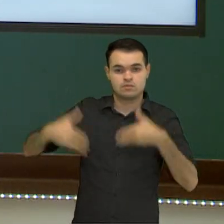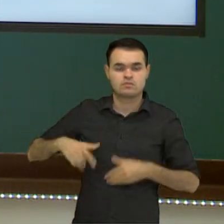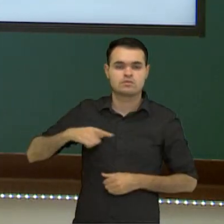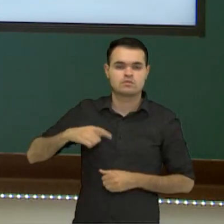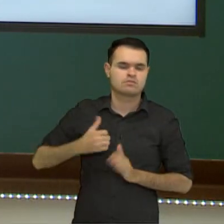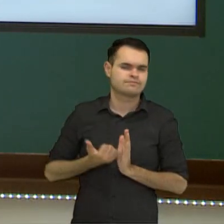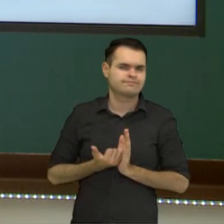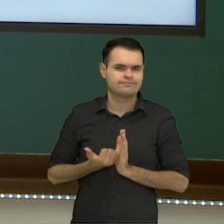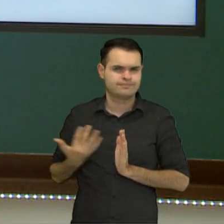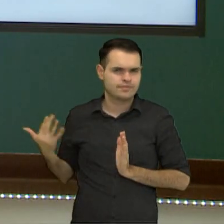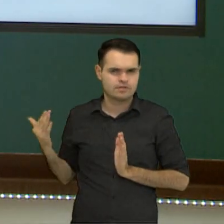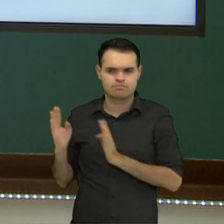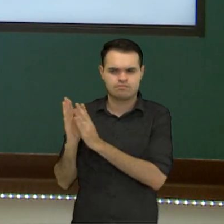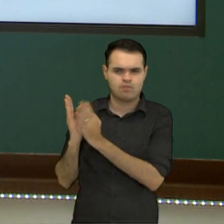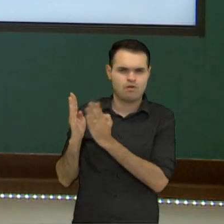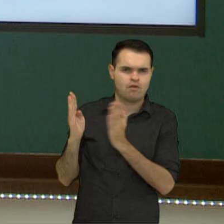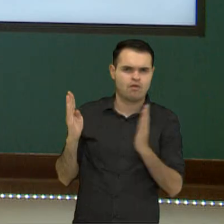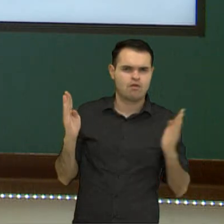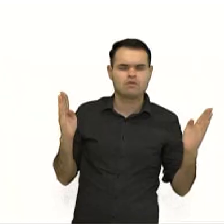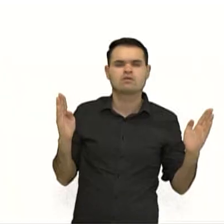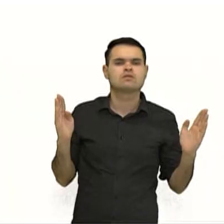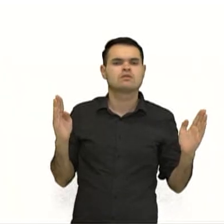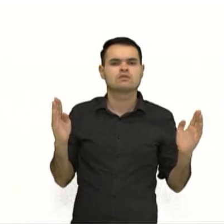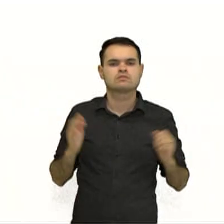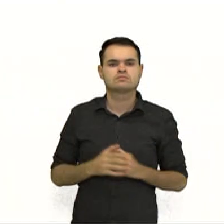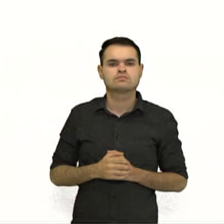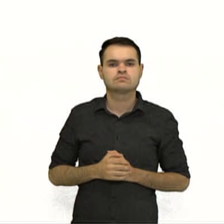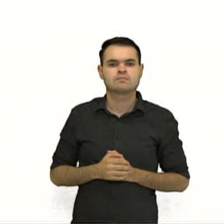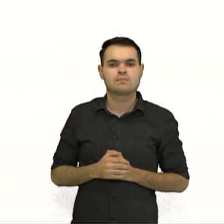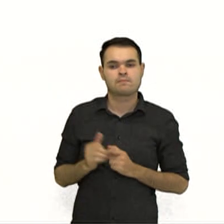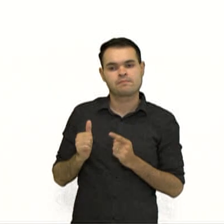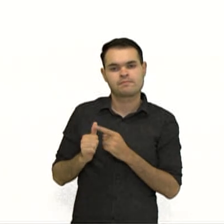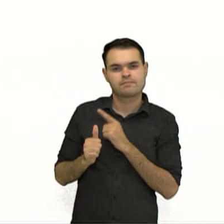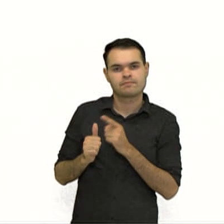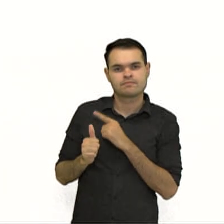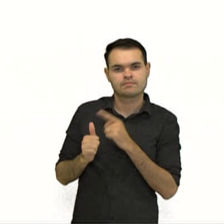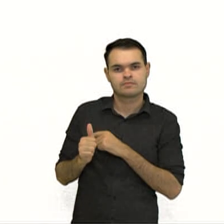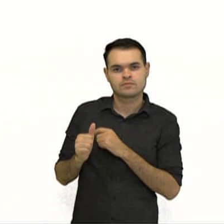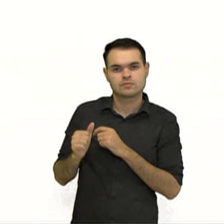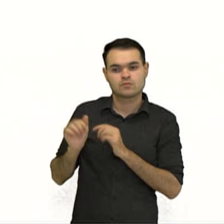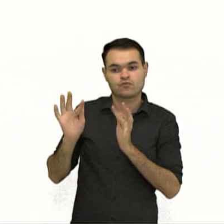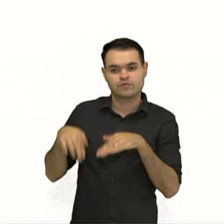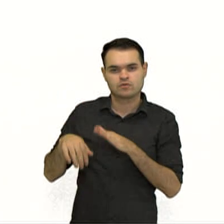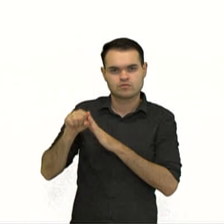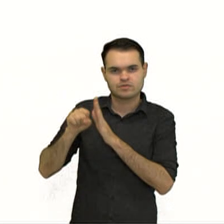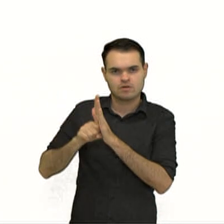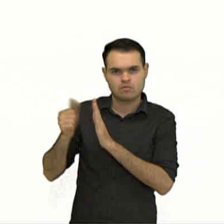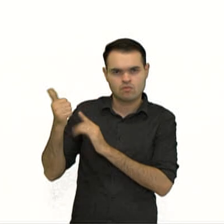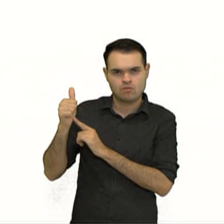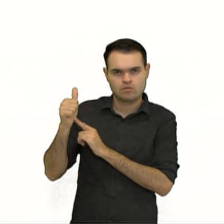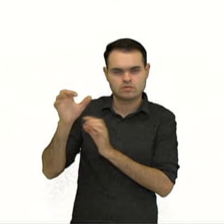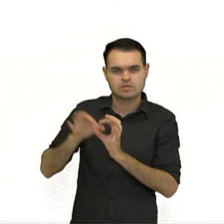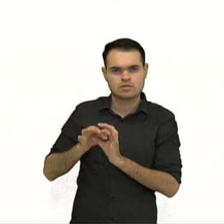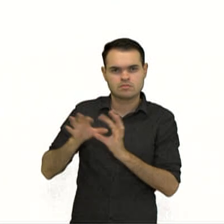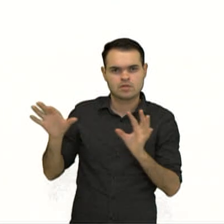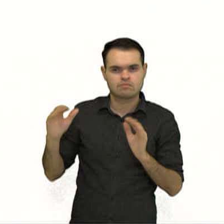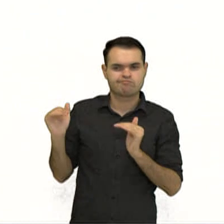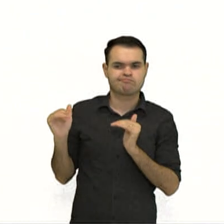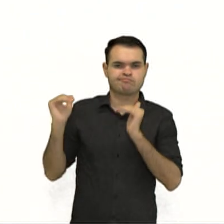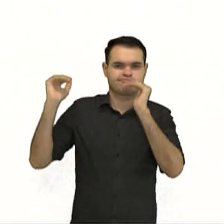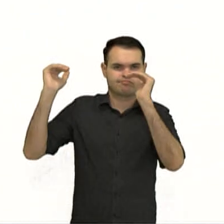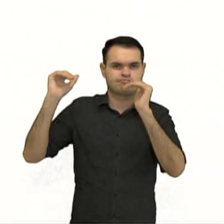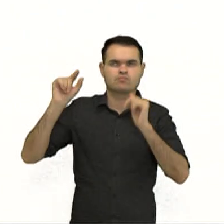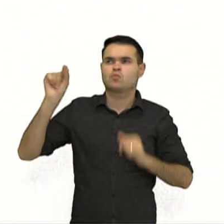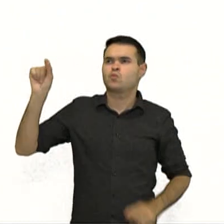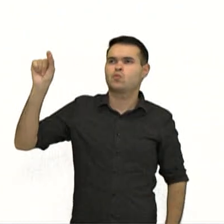várias cruzadas ao longo do século. A primeira cruzada, no final do século XI, foi liderada pelos nobres de